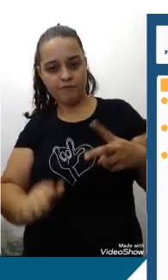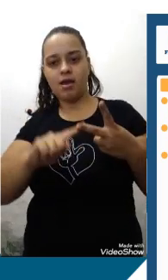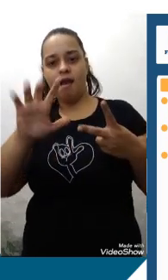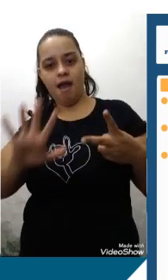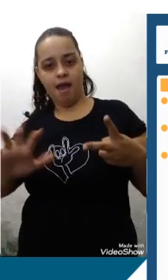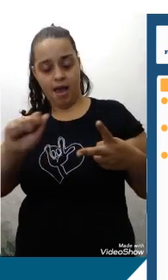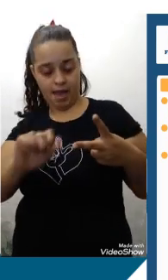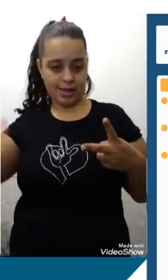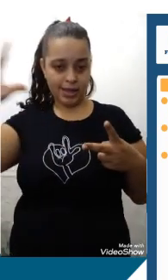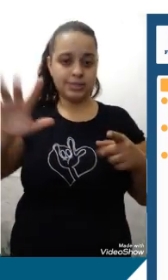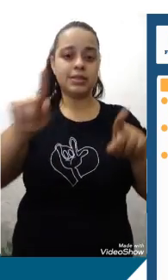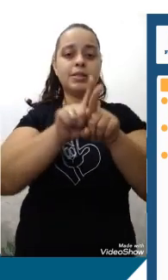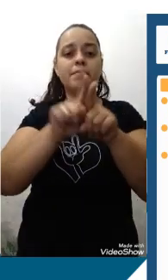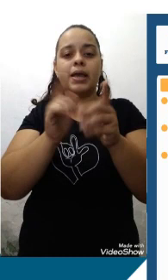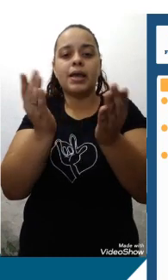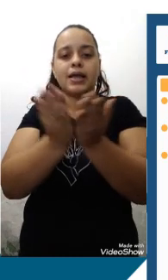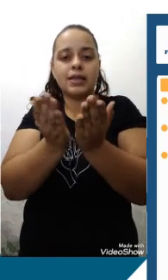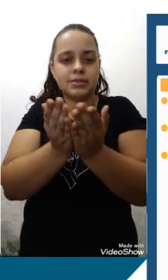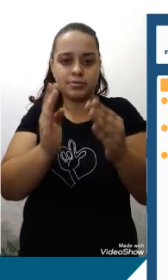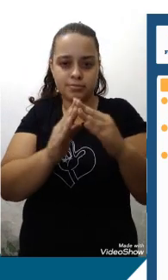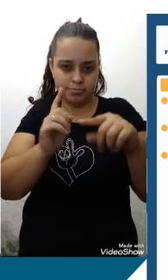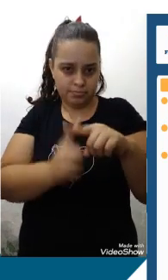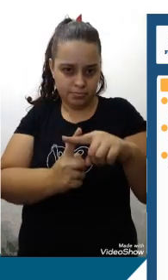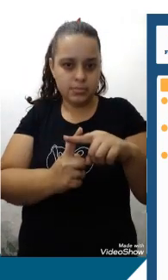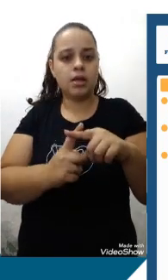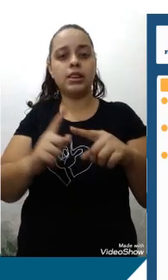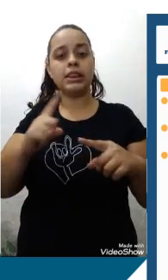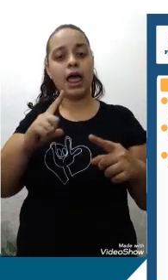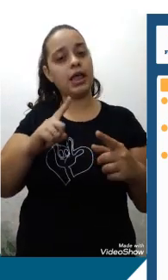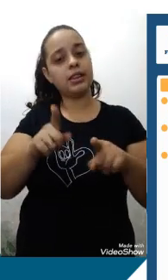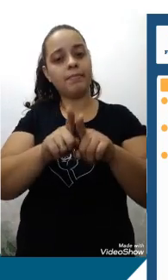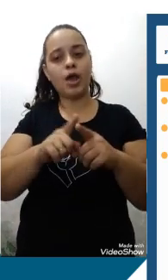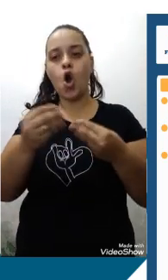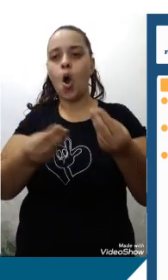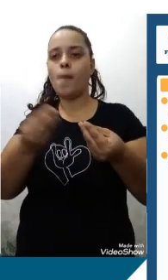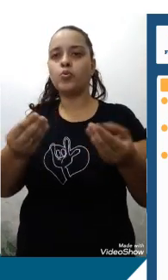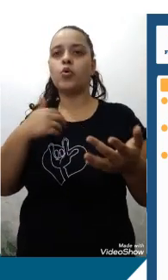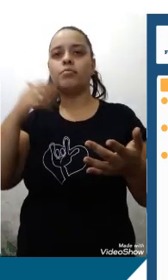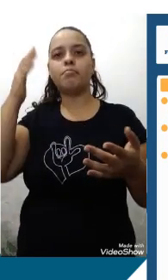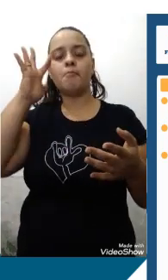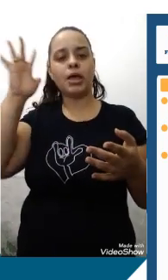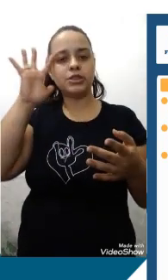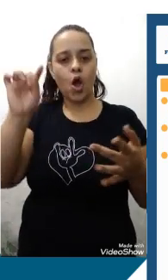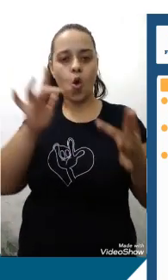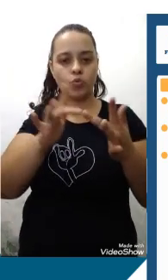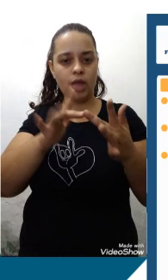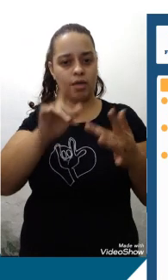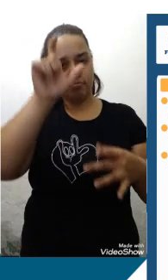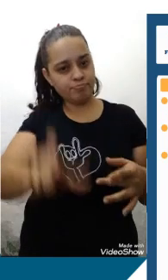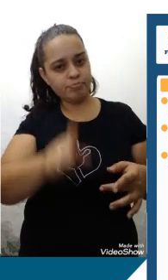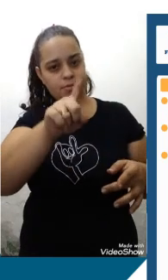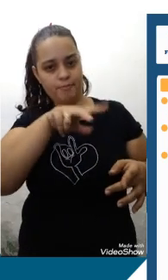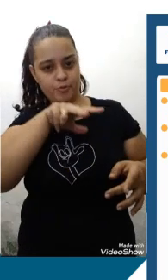como a experiência do cristianismo europeu, tinha um peso muito grande no como os portugueses imaginavam esse contato. Voltando um